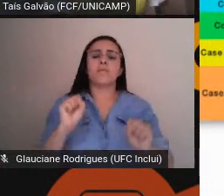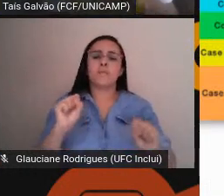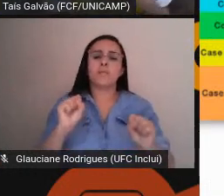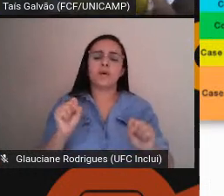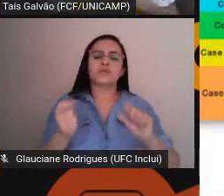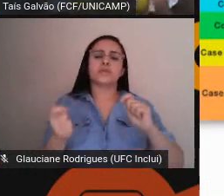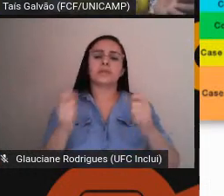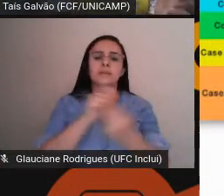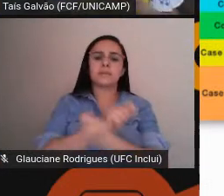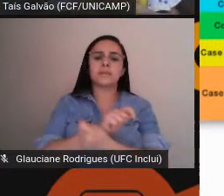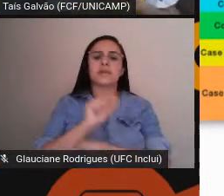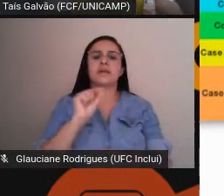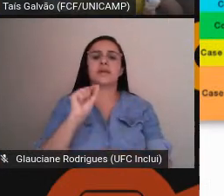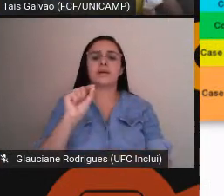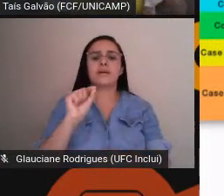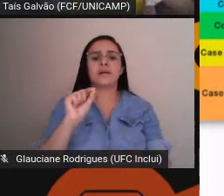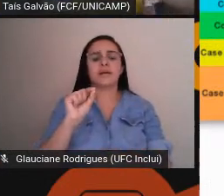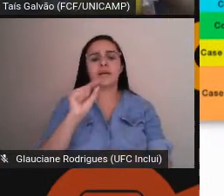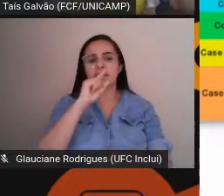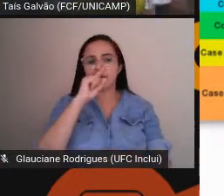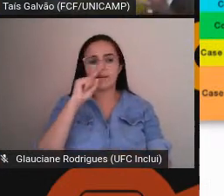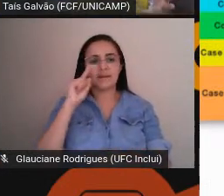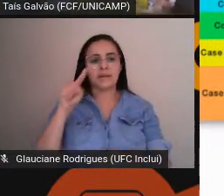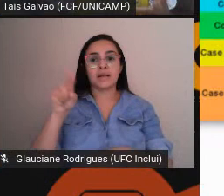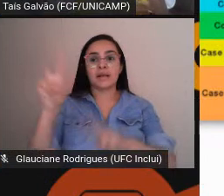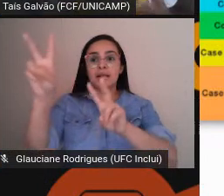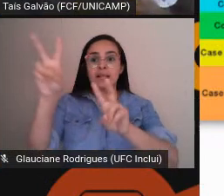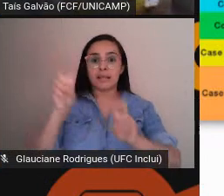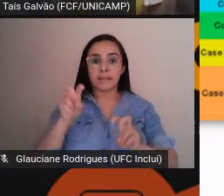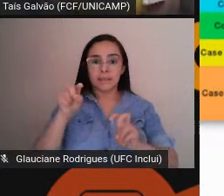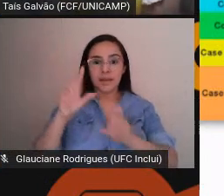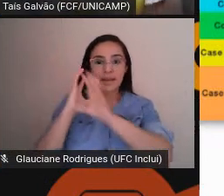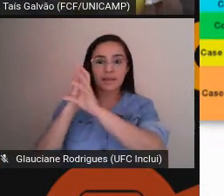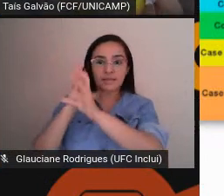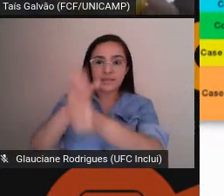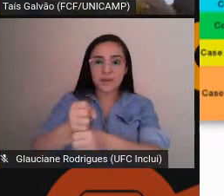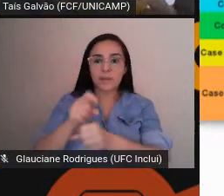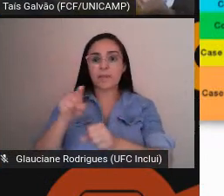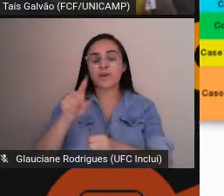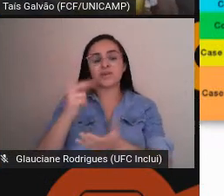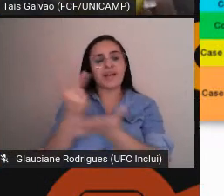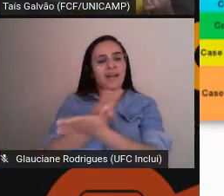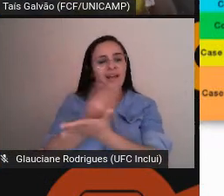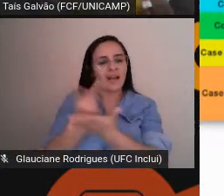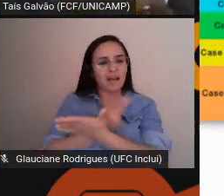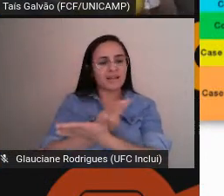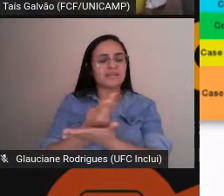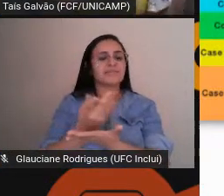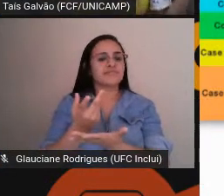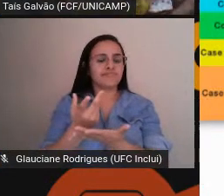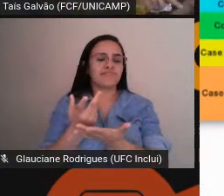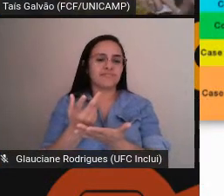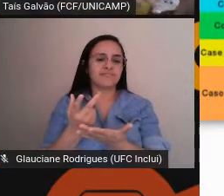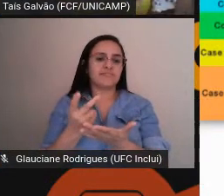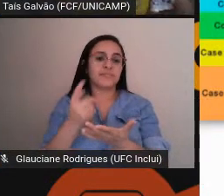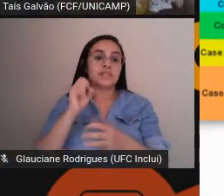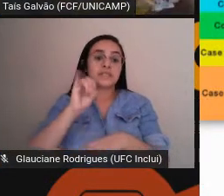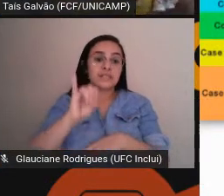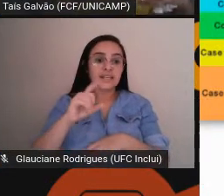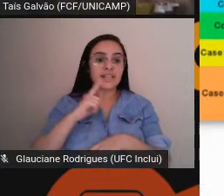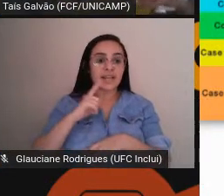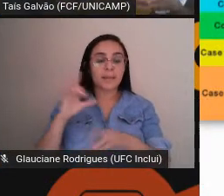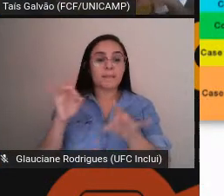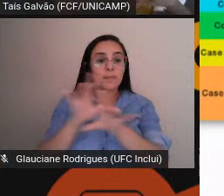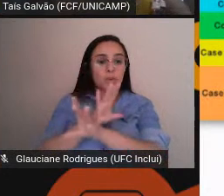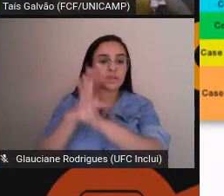pode estar mal feita, ela pode me trazer uma conclusão errada. Então, tem uma revisão sistemática? Ok, vamos olhar como